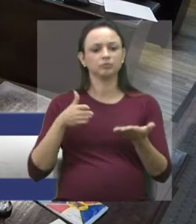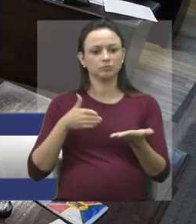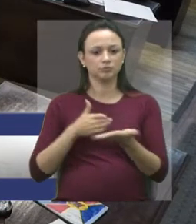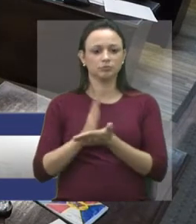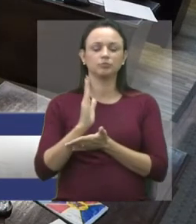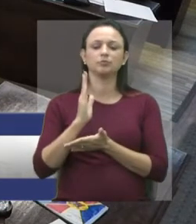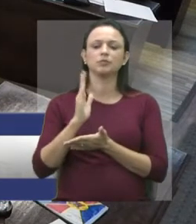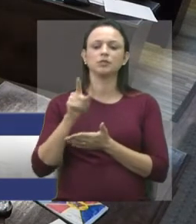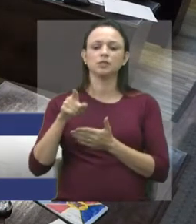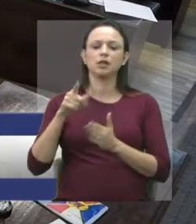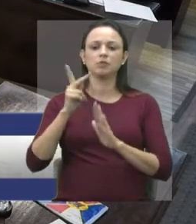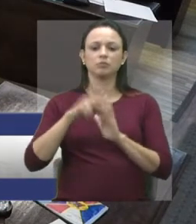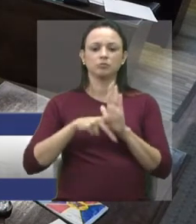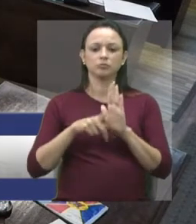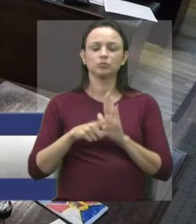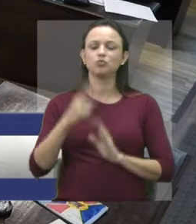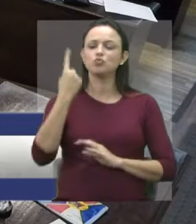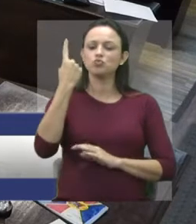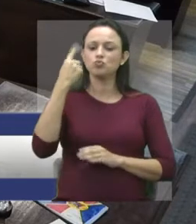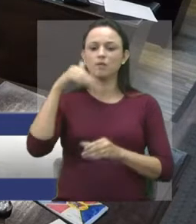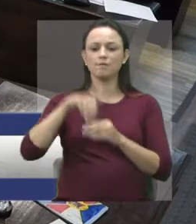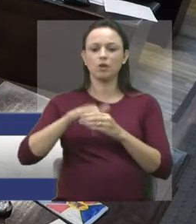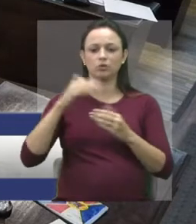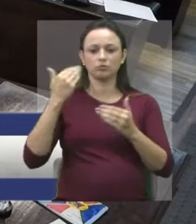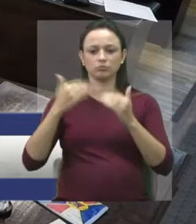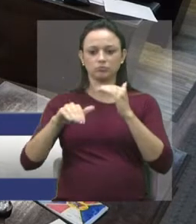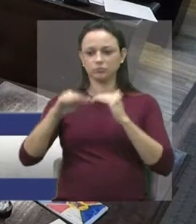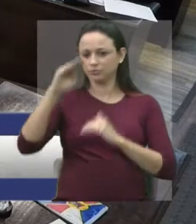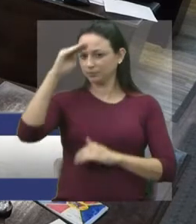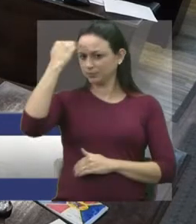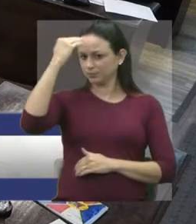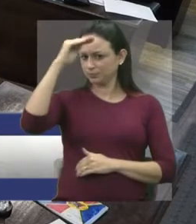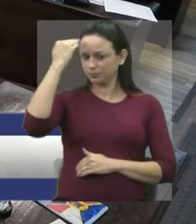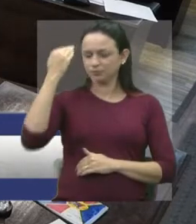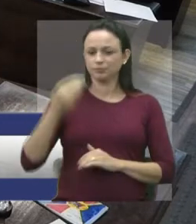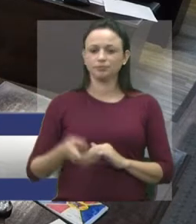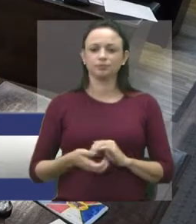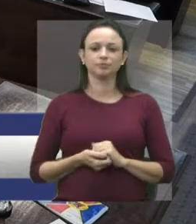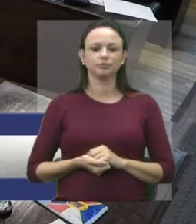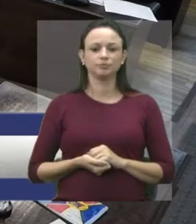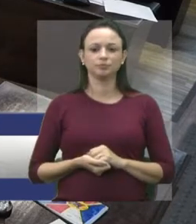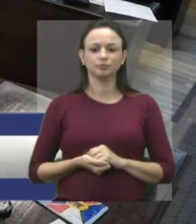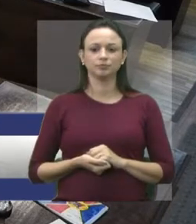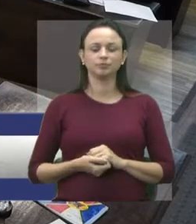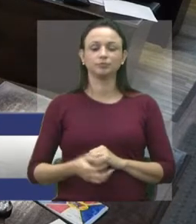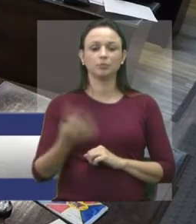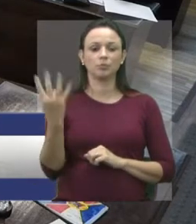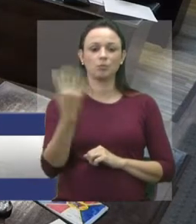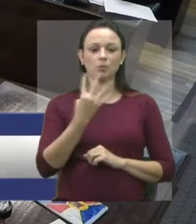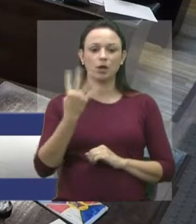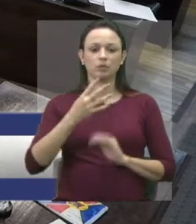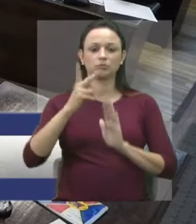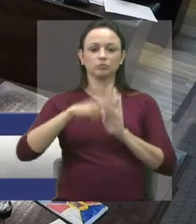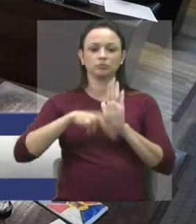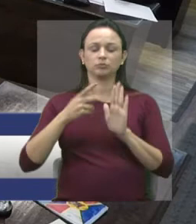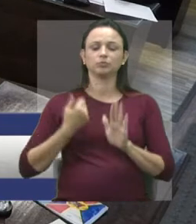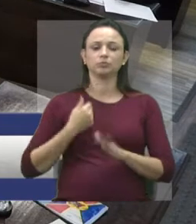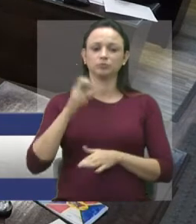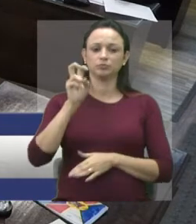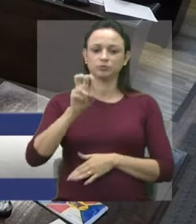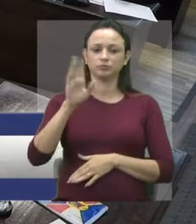Aprovado o referido processo com voto contrário do vereador João Pacheco. Quarto processo, número